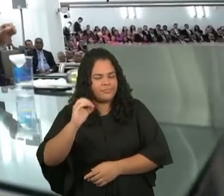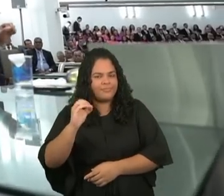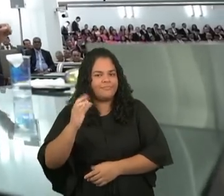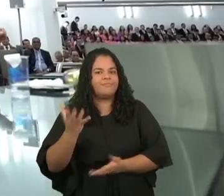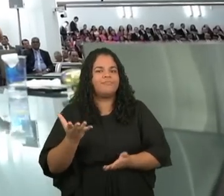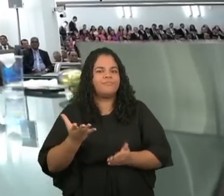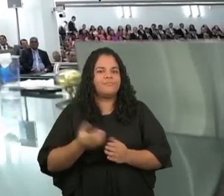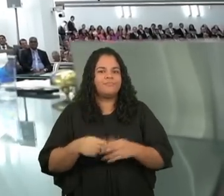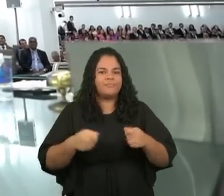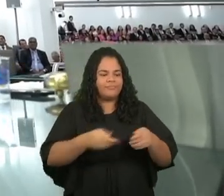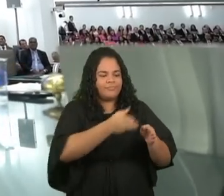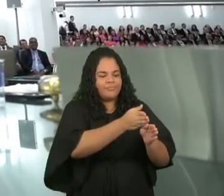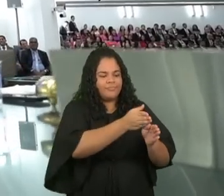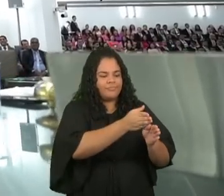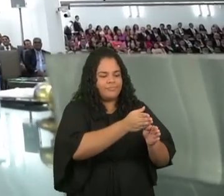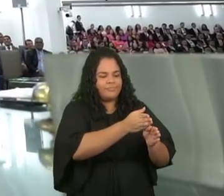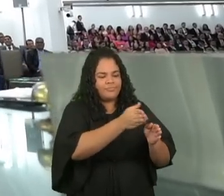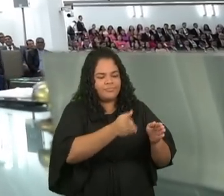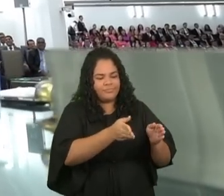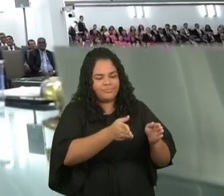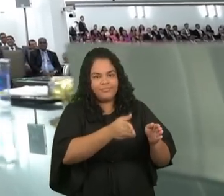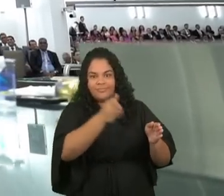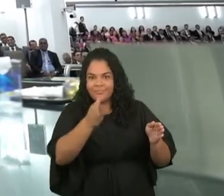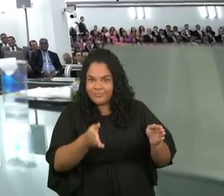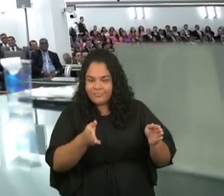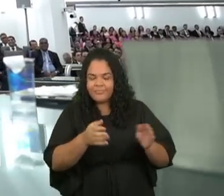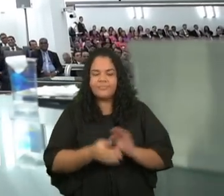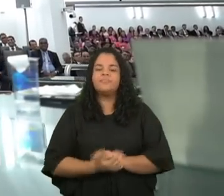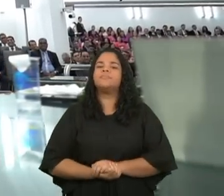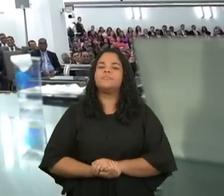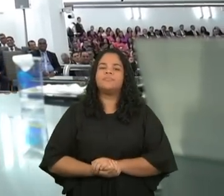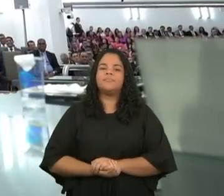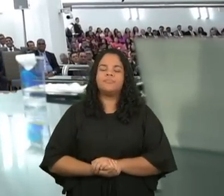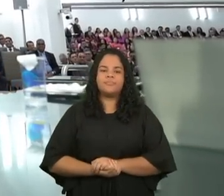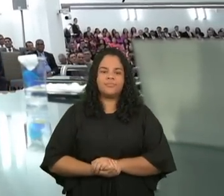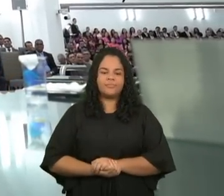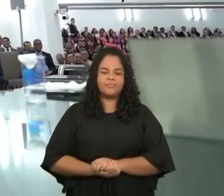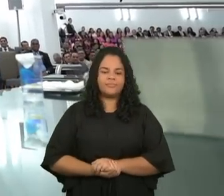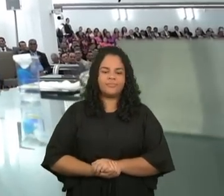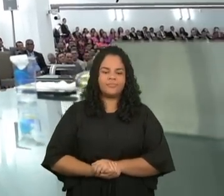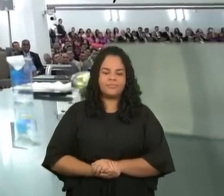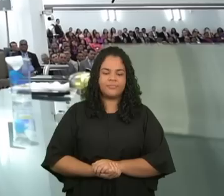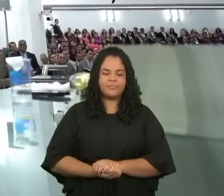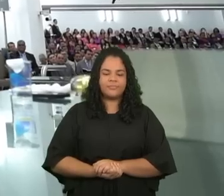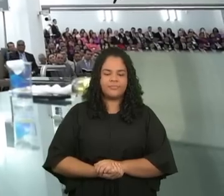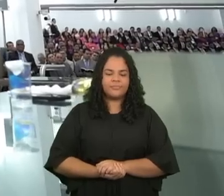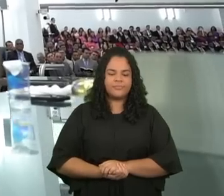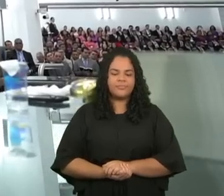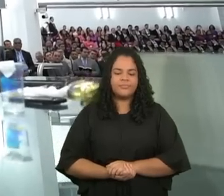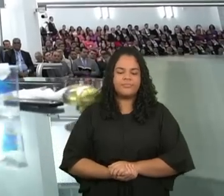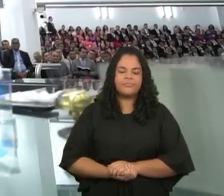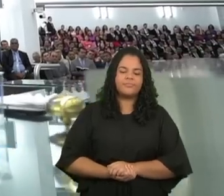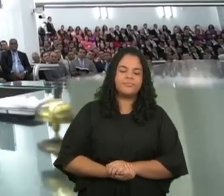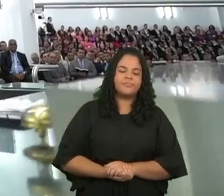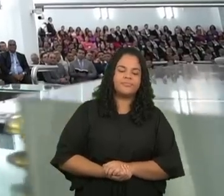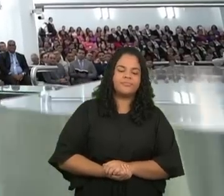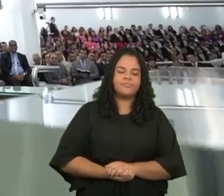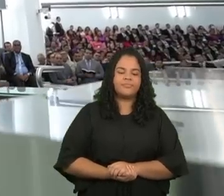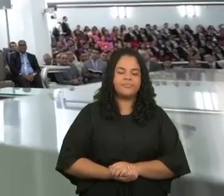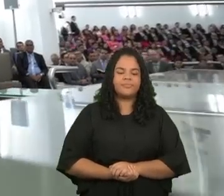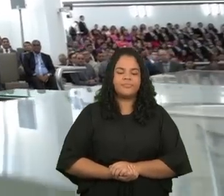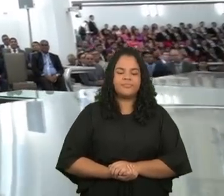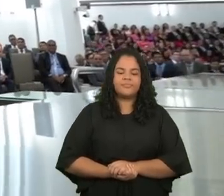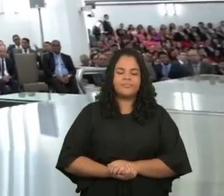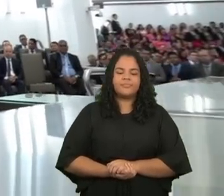Aí, escute. Para chegar lá, aí vai. Diga comigo. Depois da